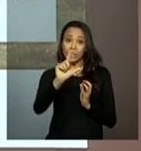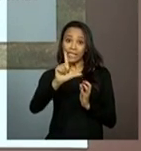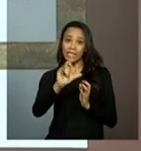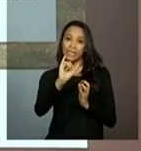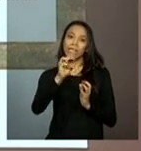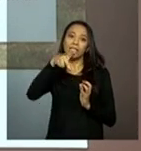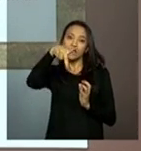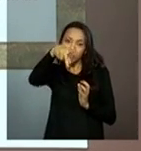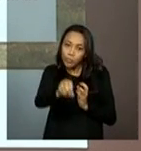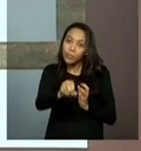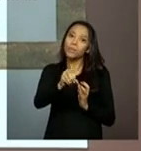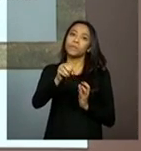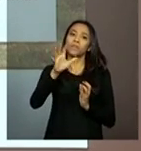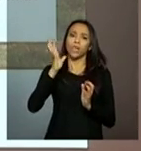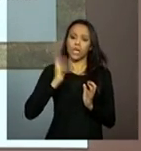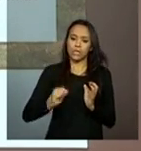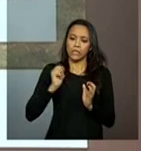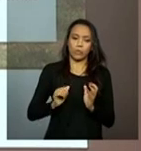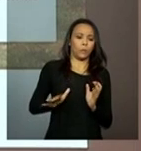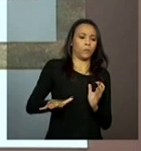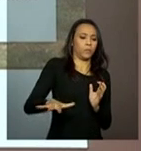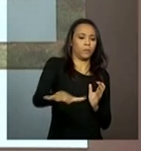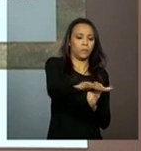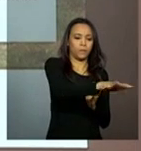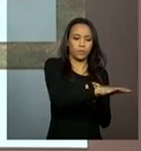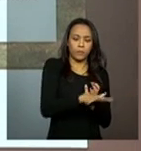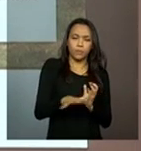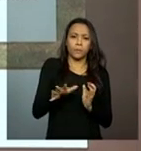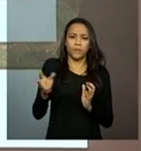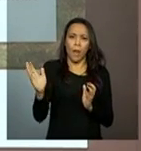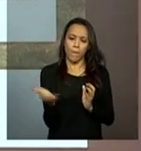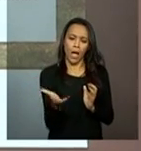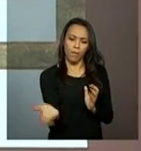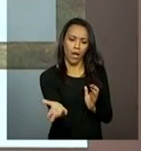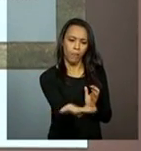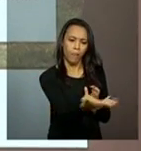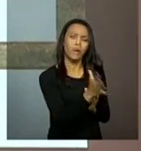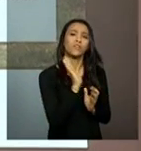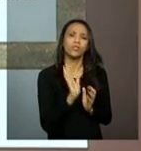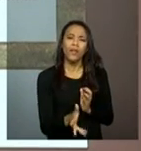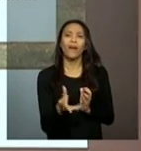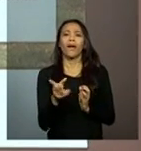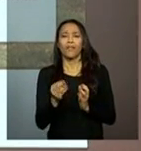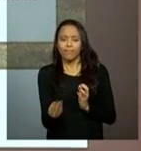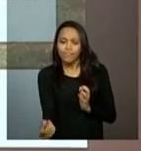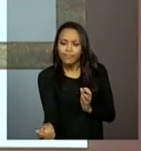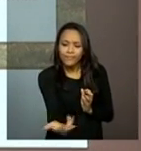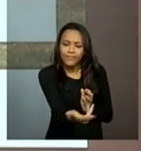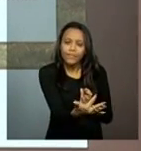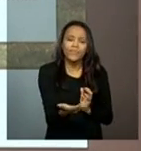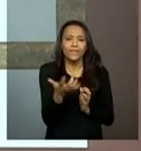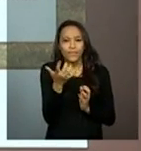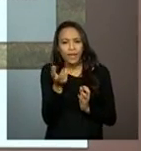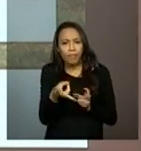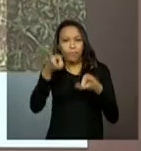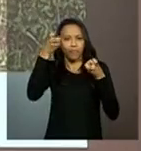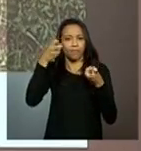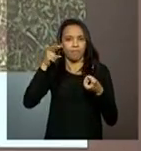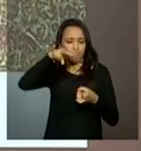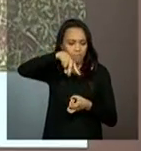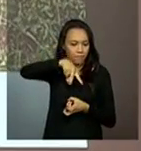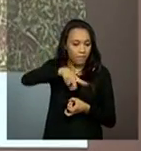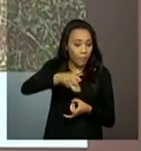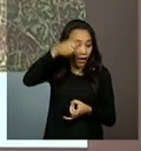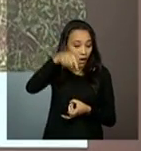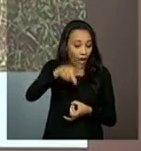pastagem em processo produtivo, áreas limpas, manejadas, com gramíneas facilmente distinguíveis nessas